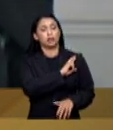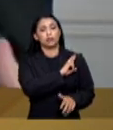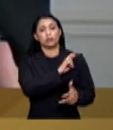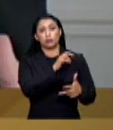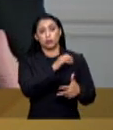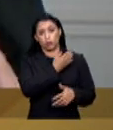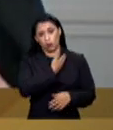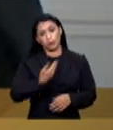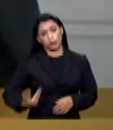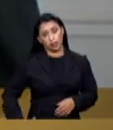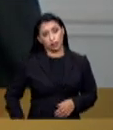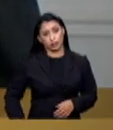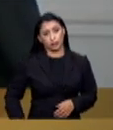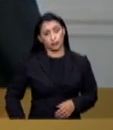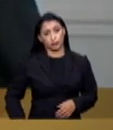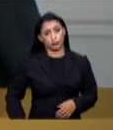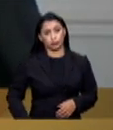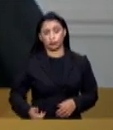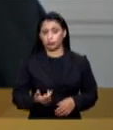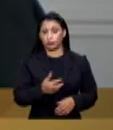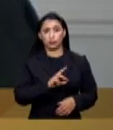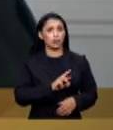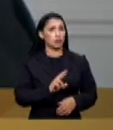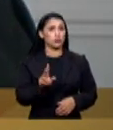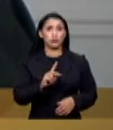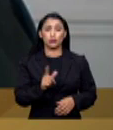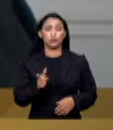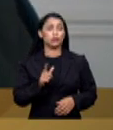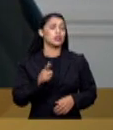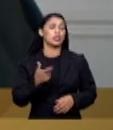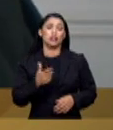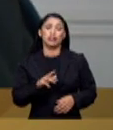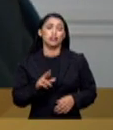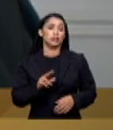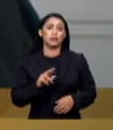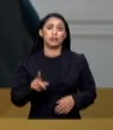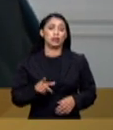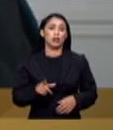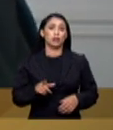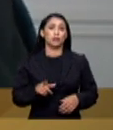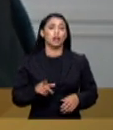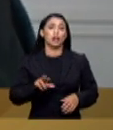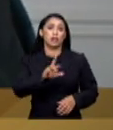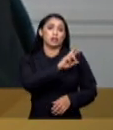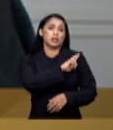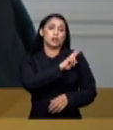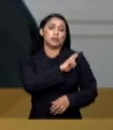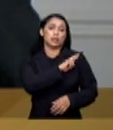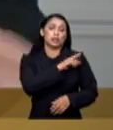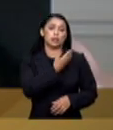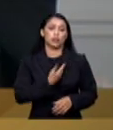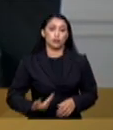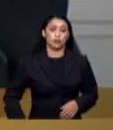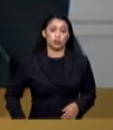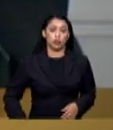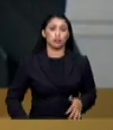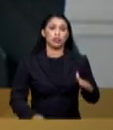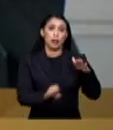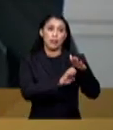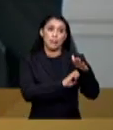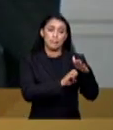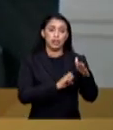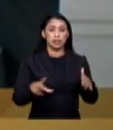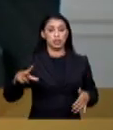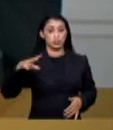são atribuições de poder público, são atribuições absolutamente assemelhadas às entidades